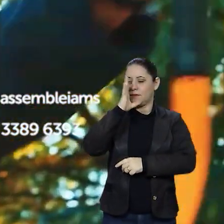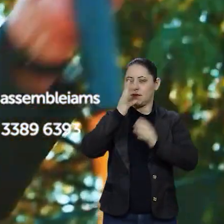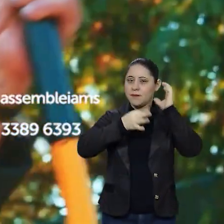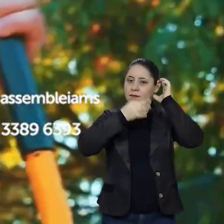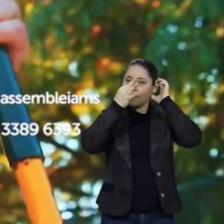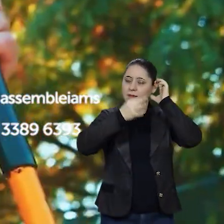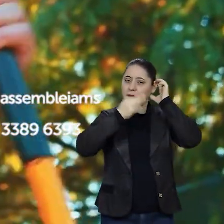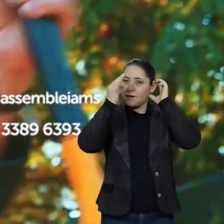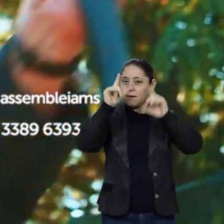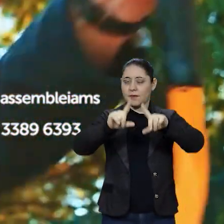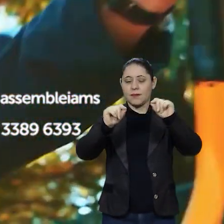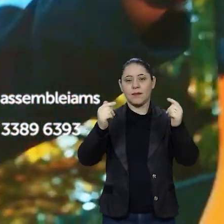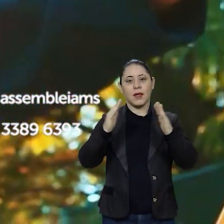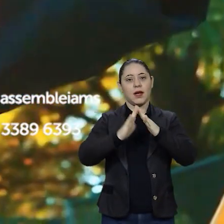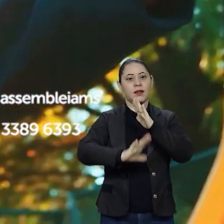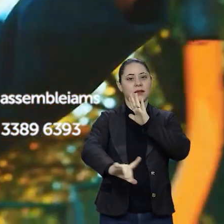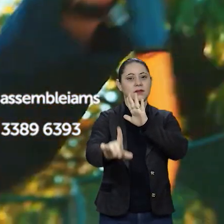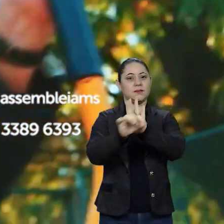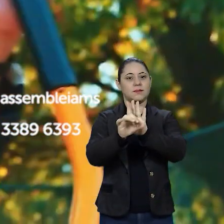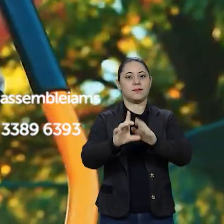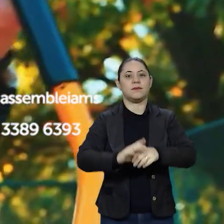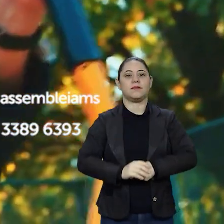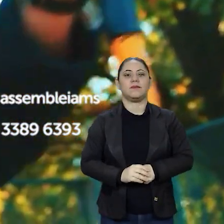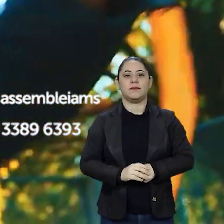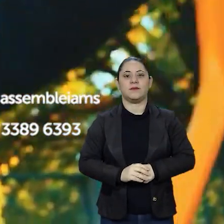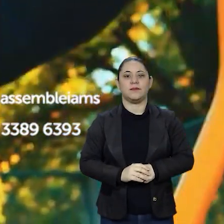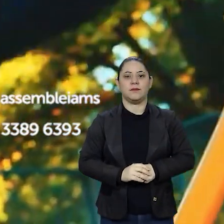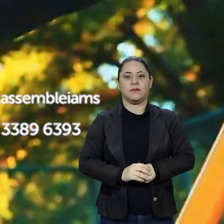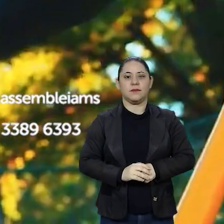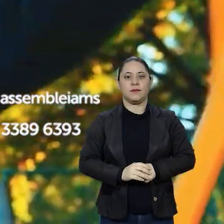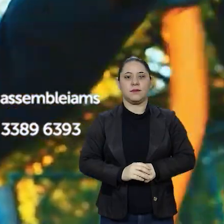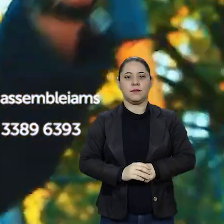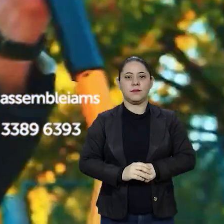a rádio e TV da Casa de Leis.